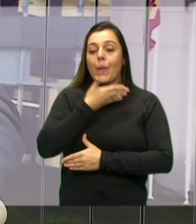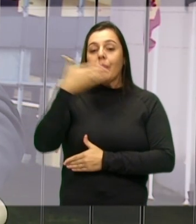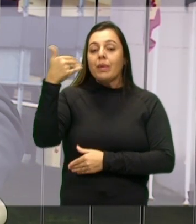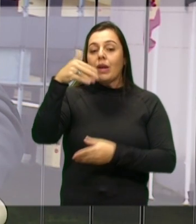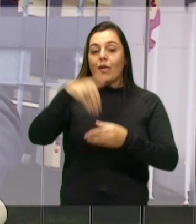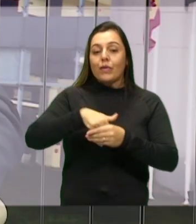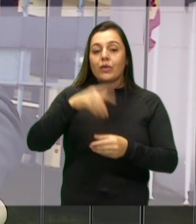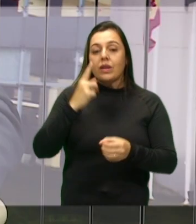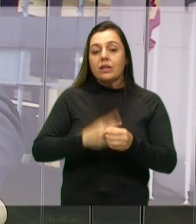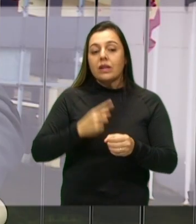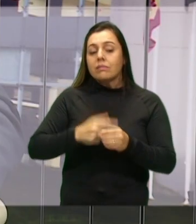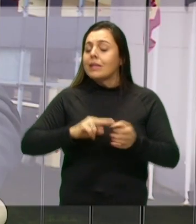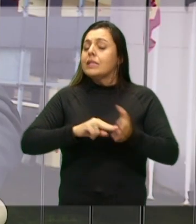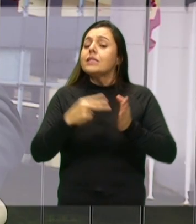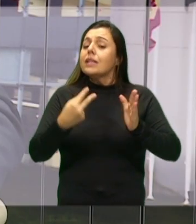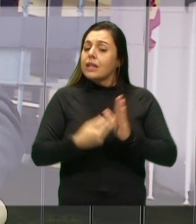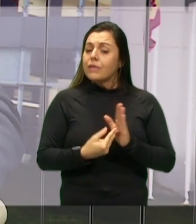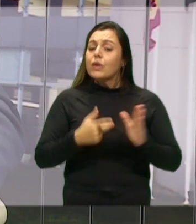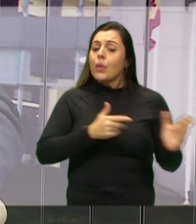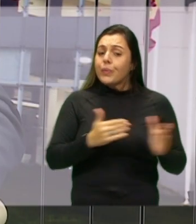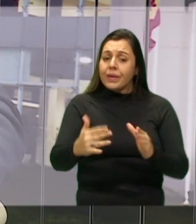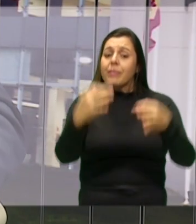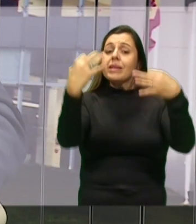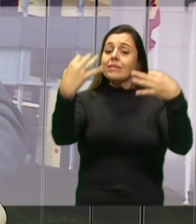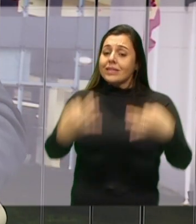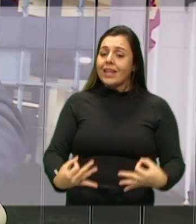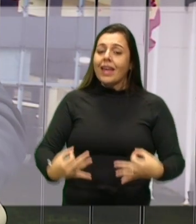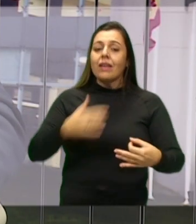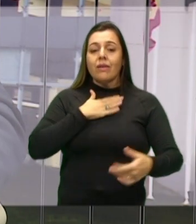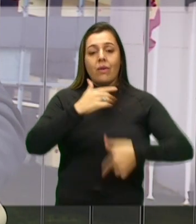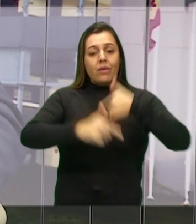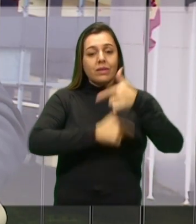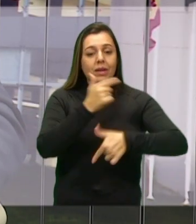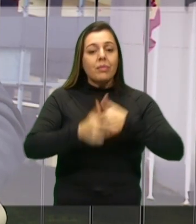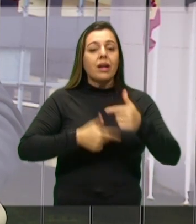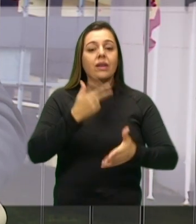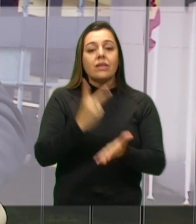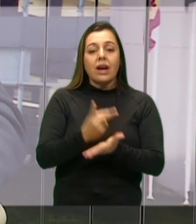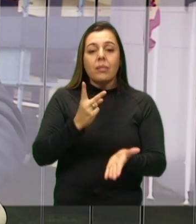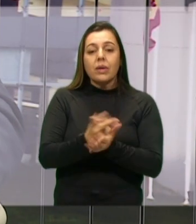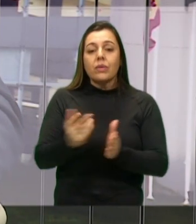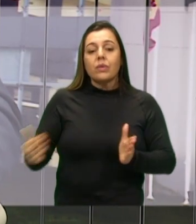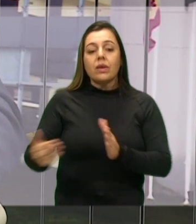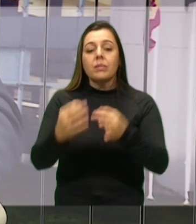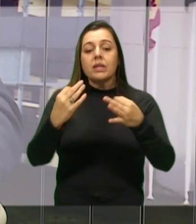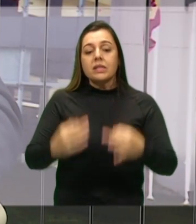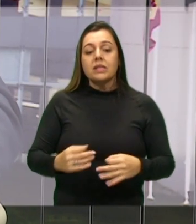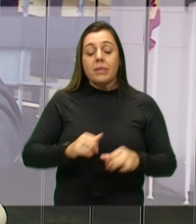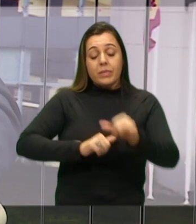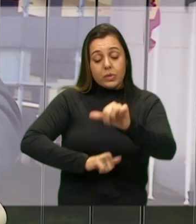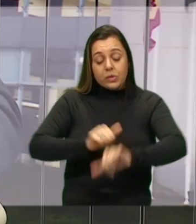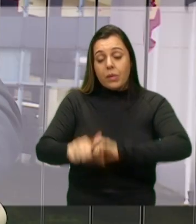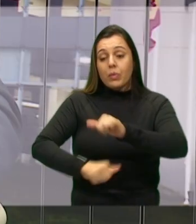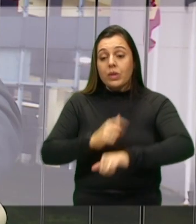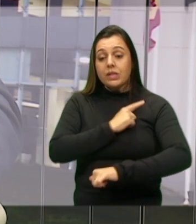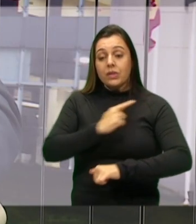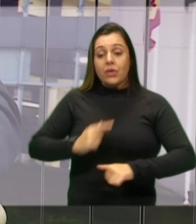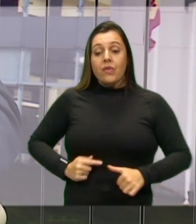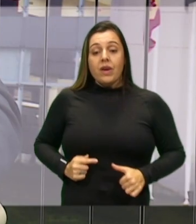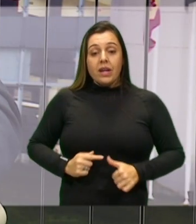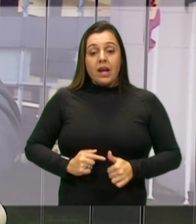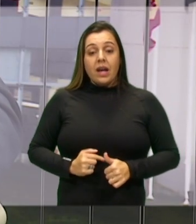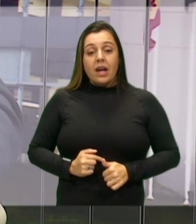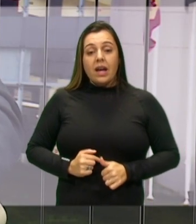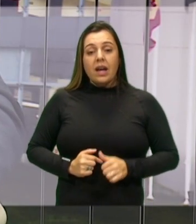da cidade, quer dizer que nós estamos no caminho certo, né, o trabalho ele continua no caminho certo. Essa mudança de governo, e é